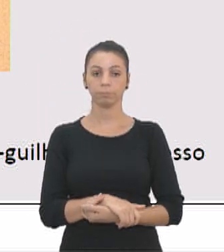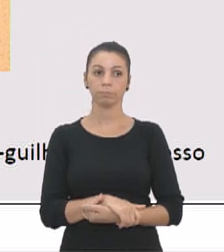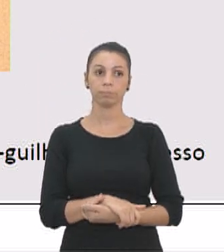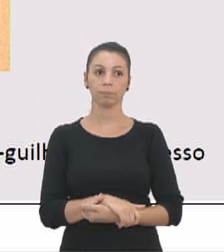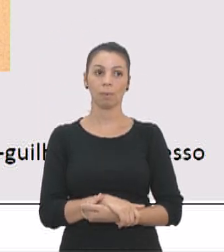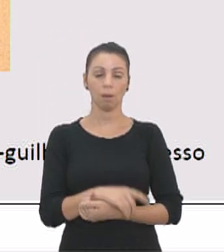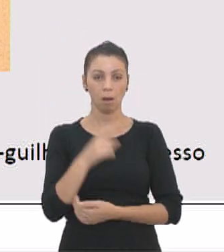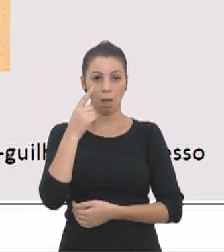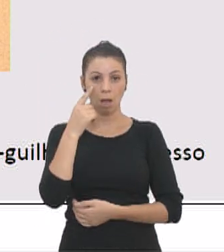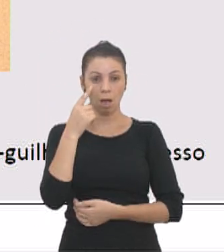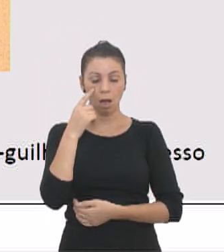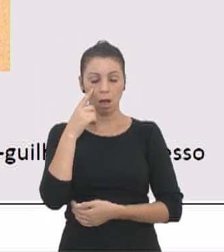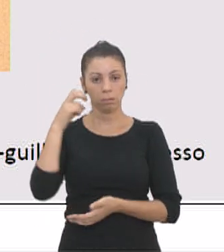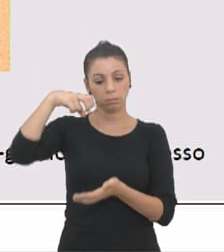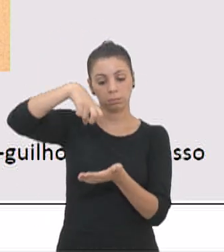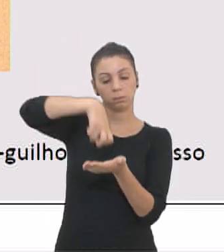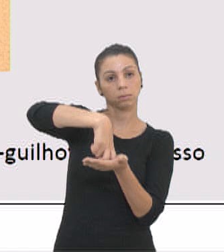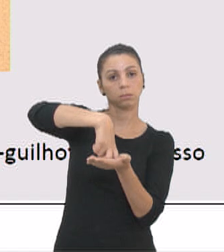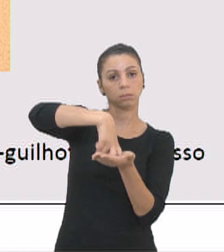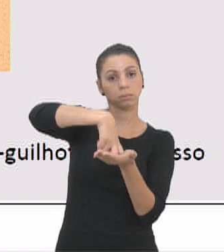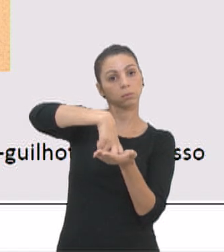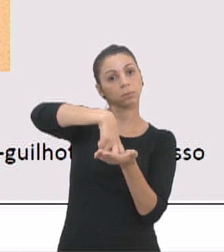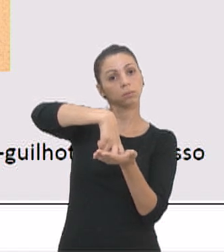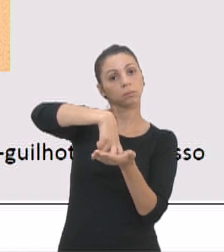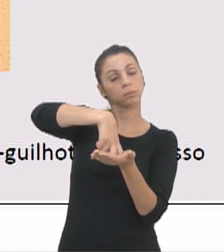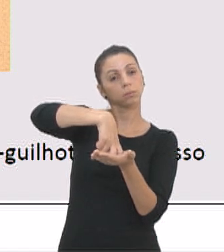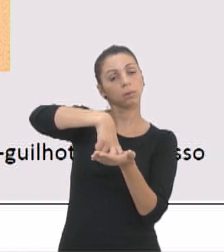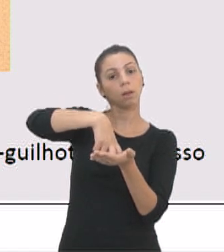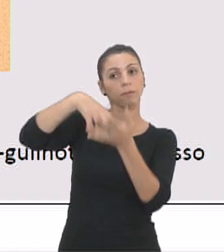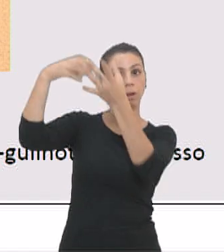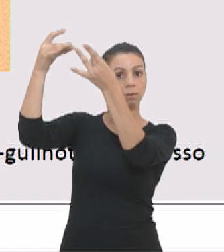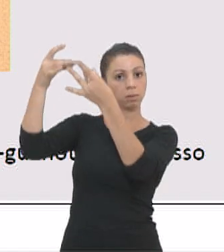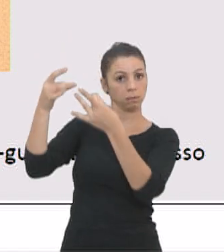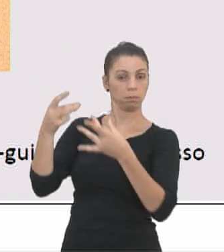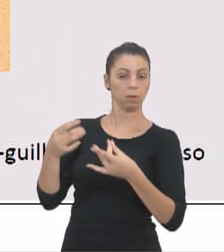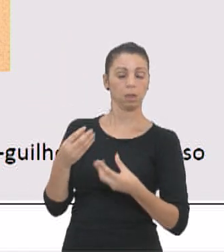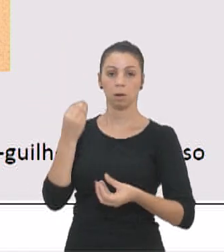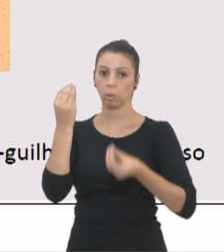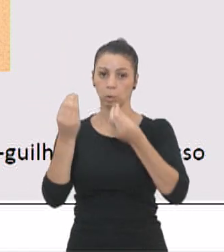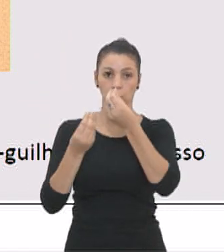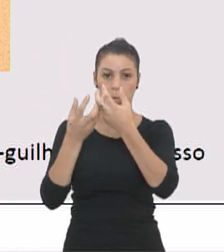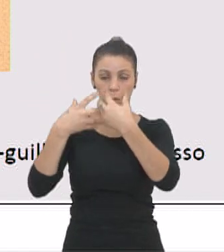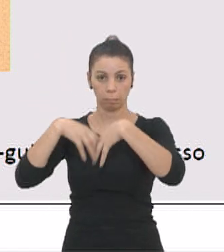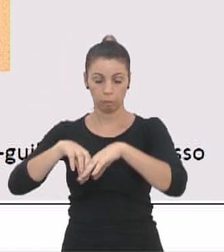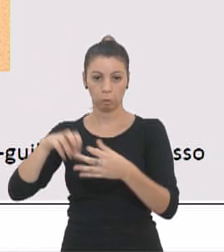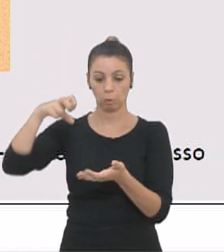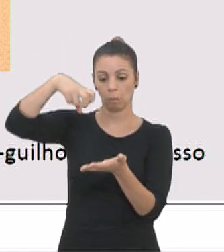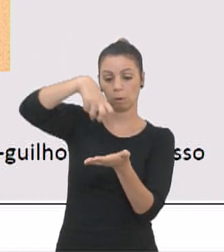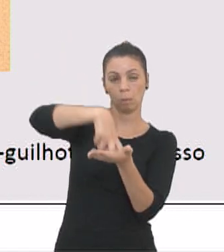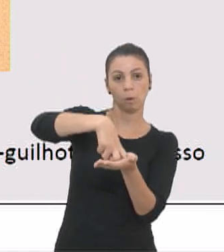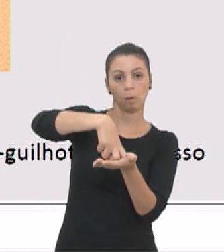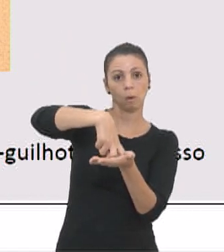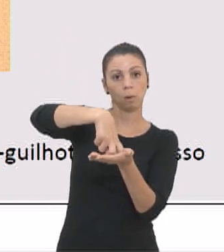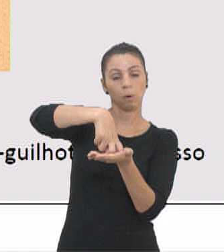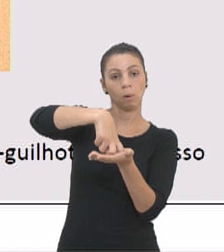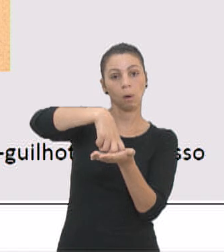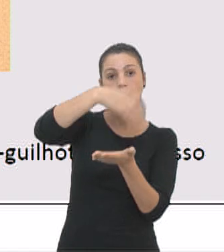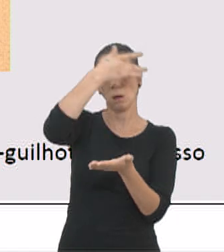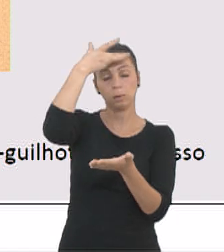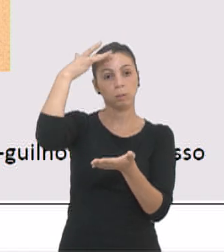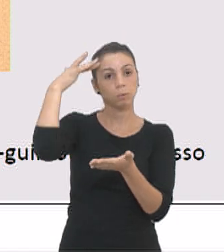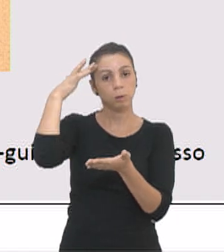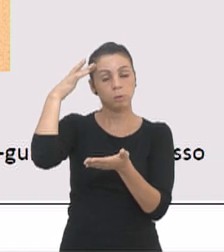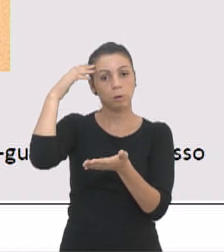Isso aqui é a posição que normalmente uma pessoa tinha que ficar, então ele vinha com um manual de instruções. Os condenados eram sacrificados sobre um tablado